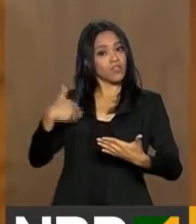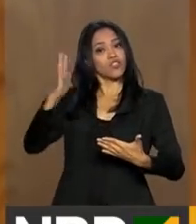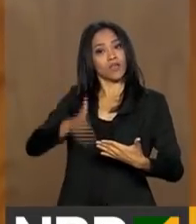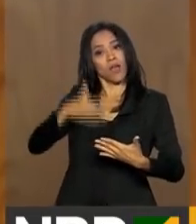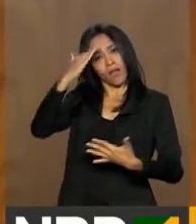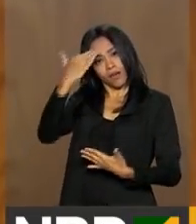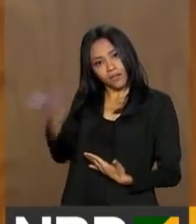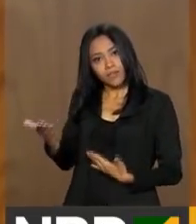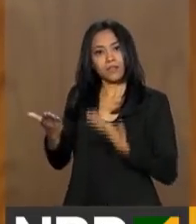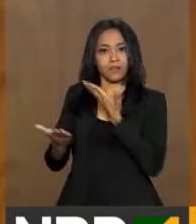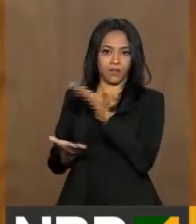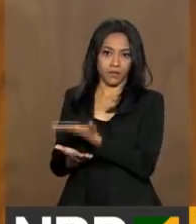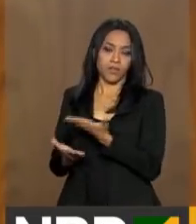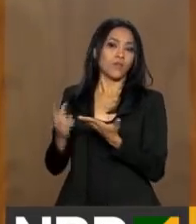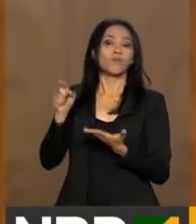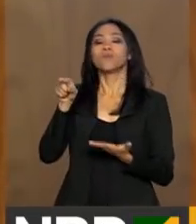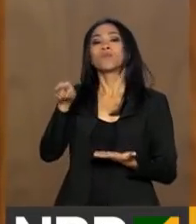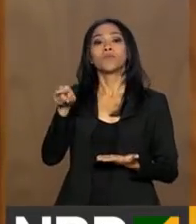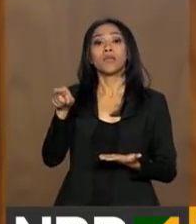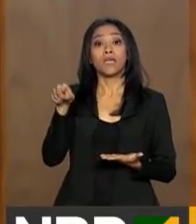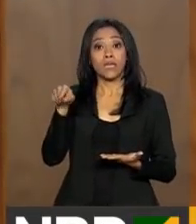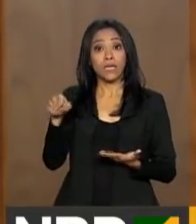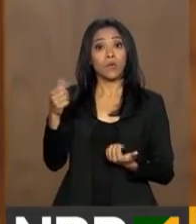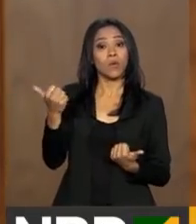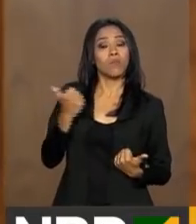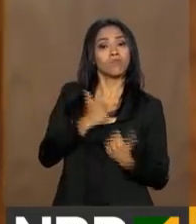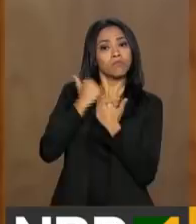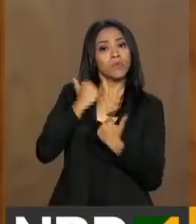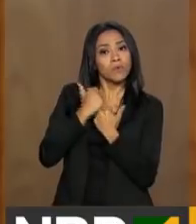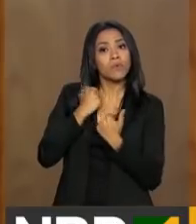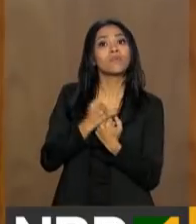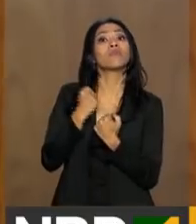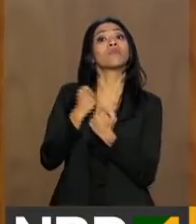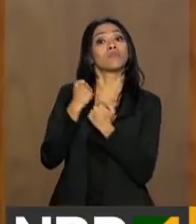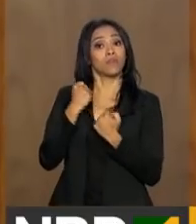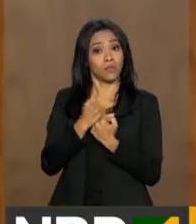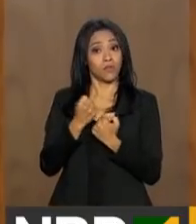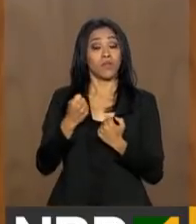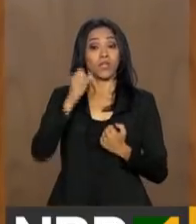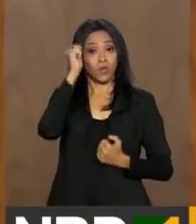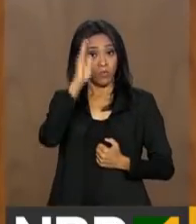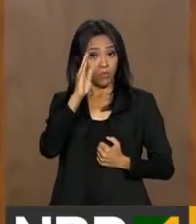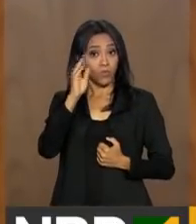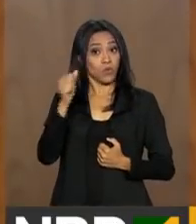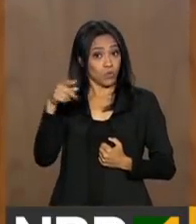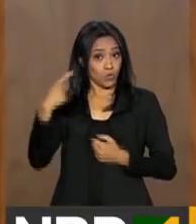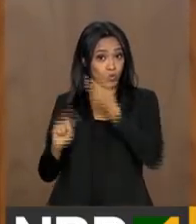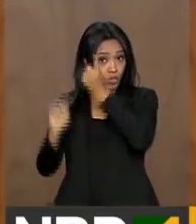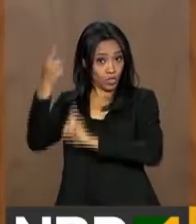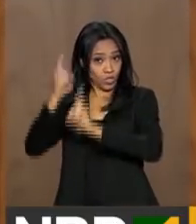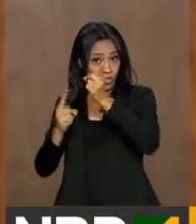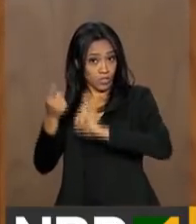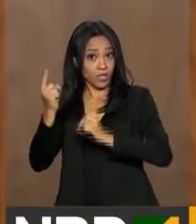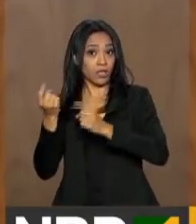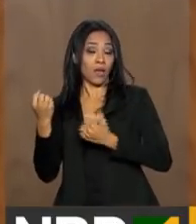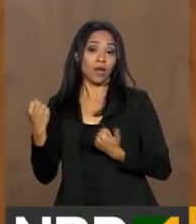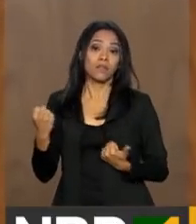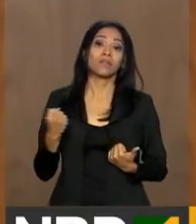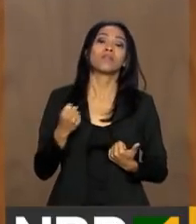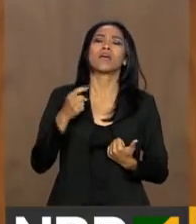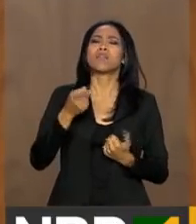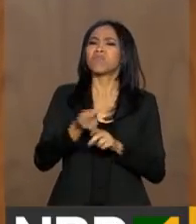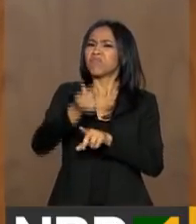Pinheira no tocante ao auxílio que o Chile prestou no caso do incêndio da estação Comandante Ferraz,